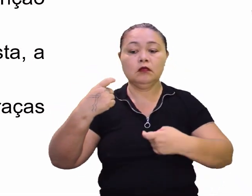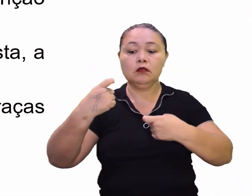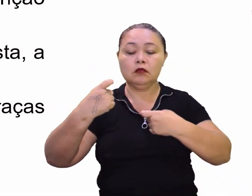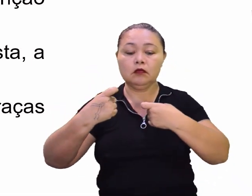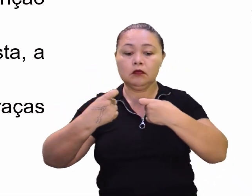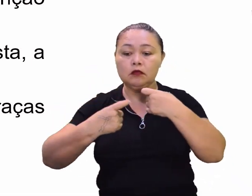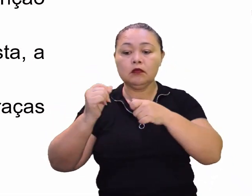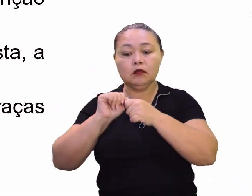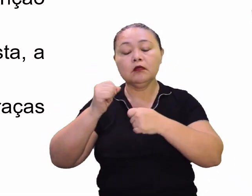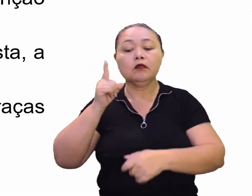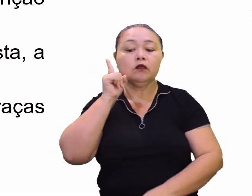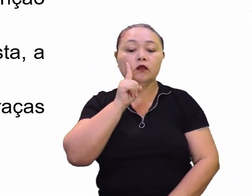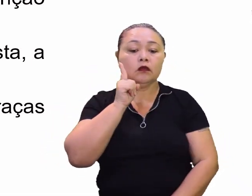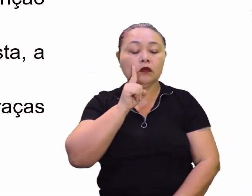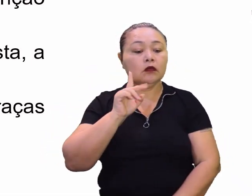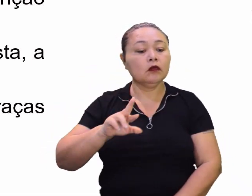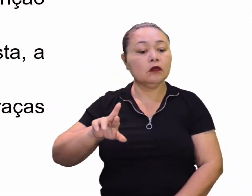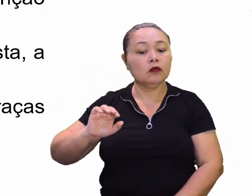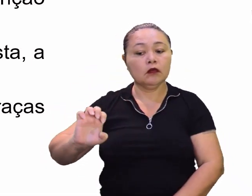não é a E.